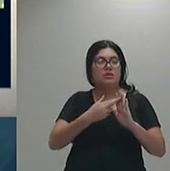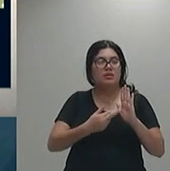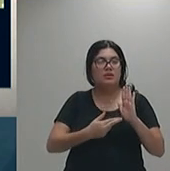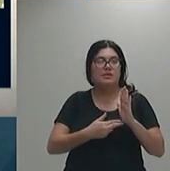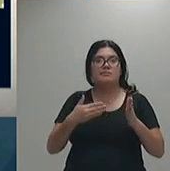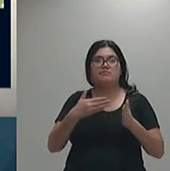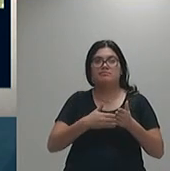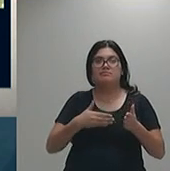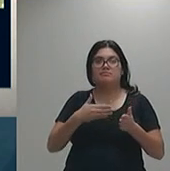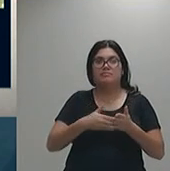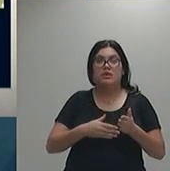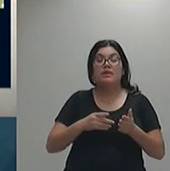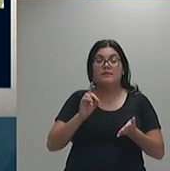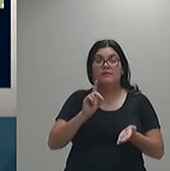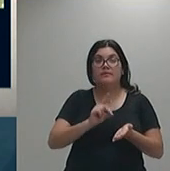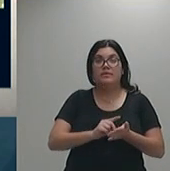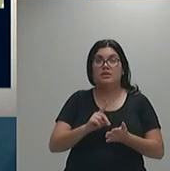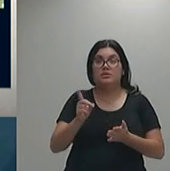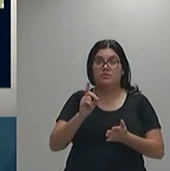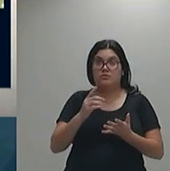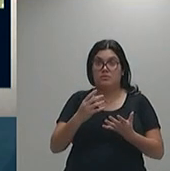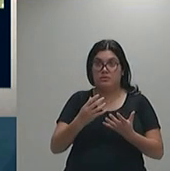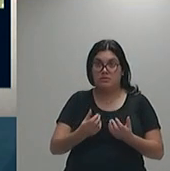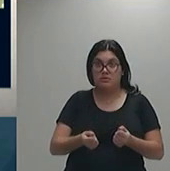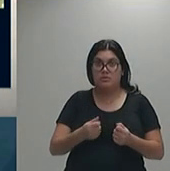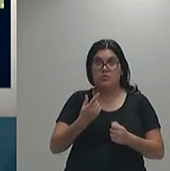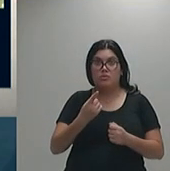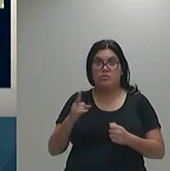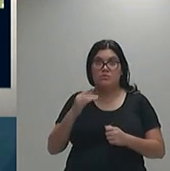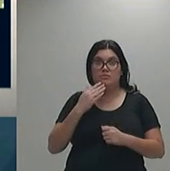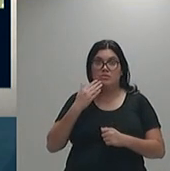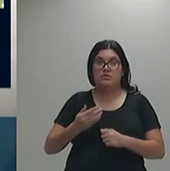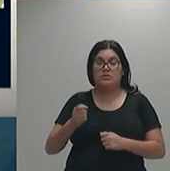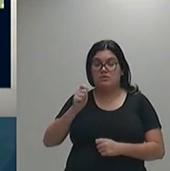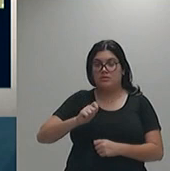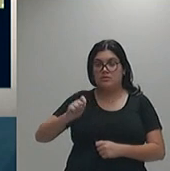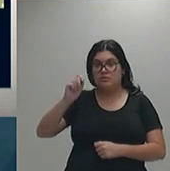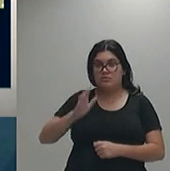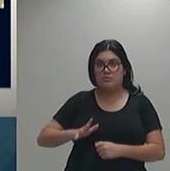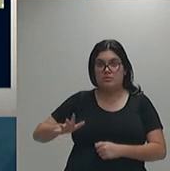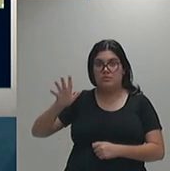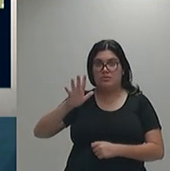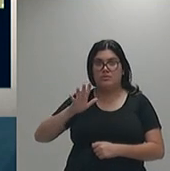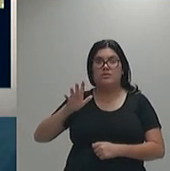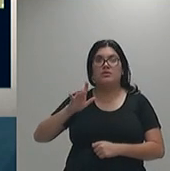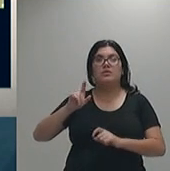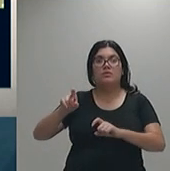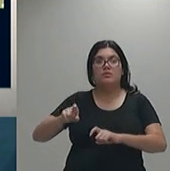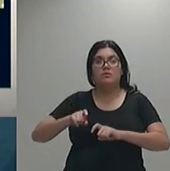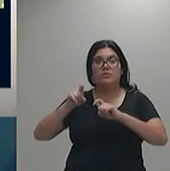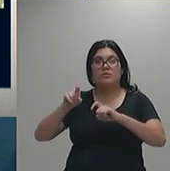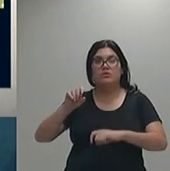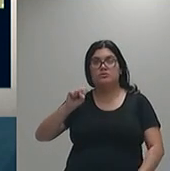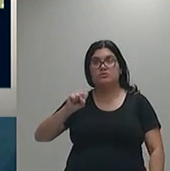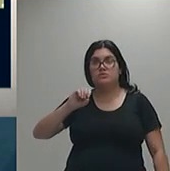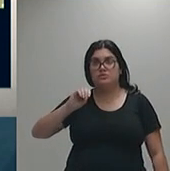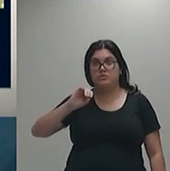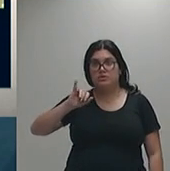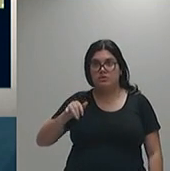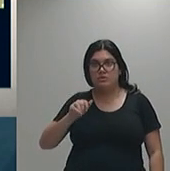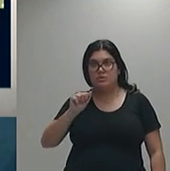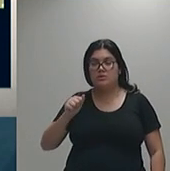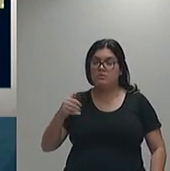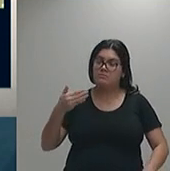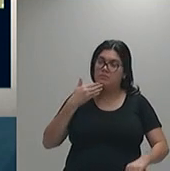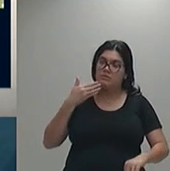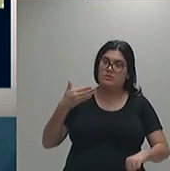estou indeferindo os últimos que pediram a Associação Brasileira dos produtores de soja pediu o ingresso com